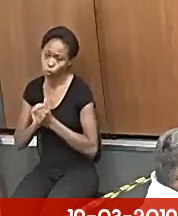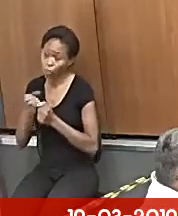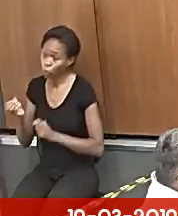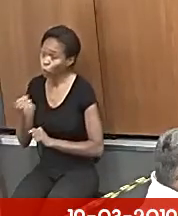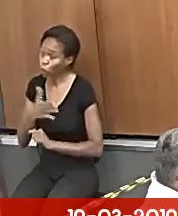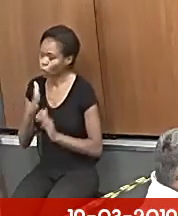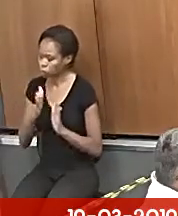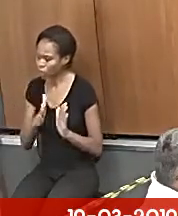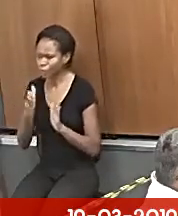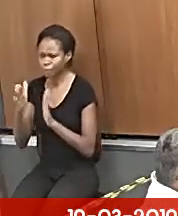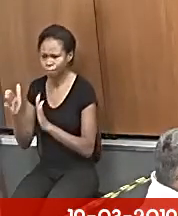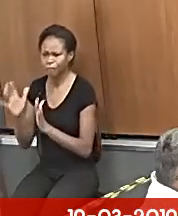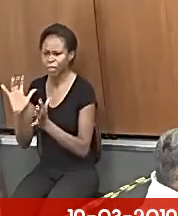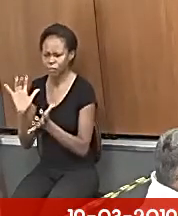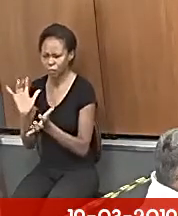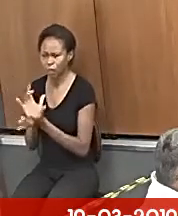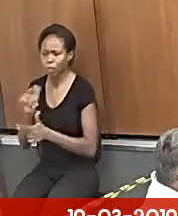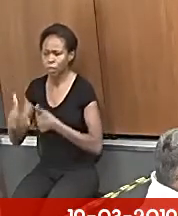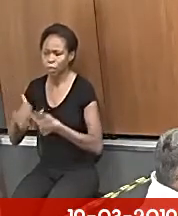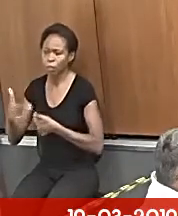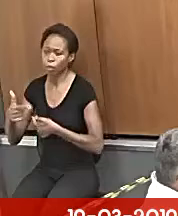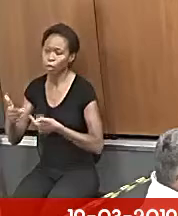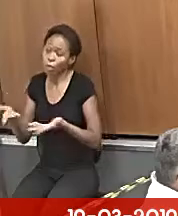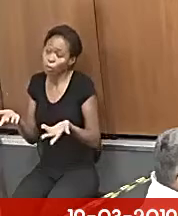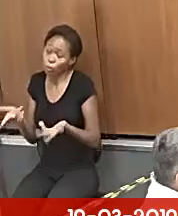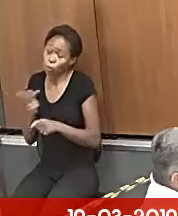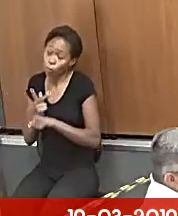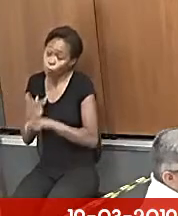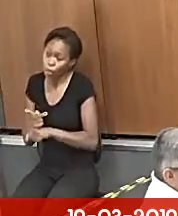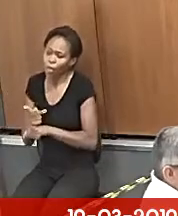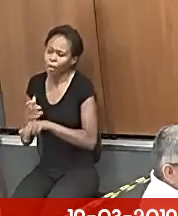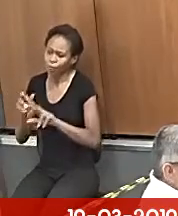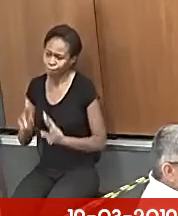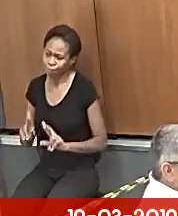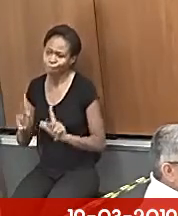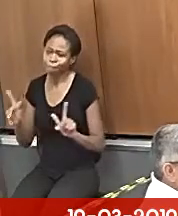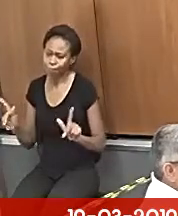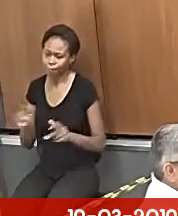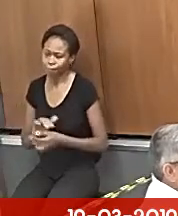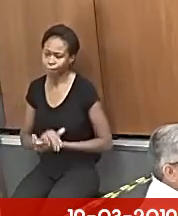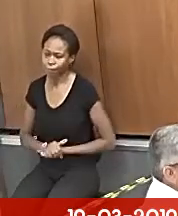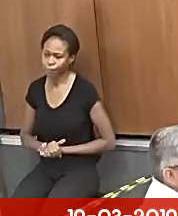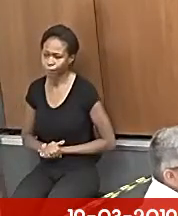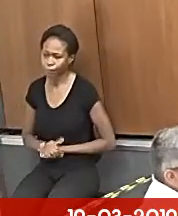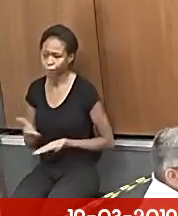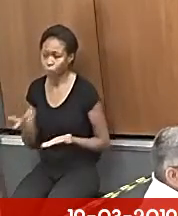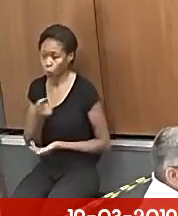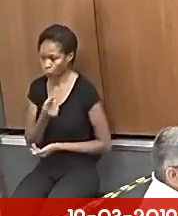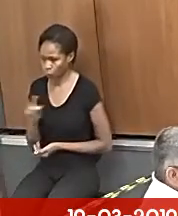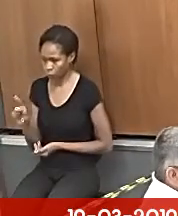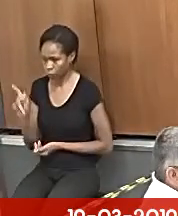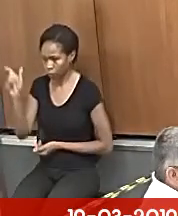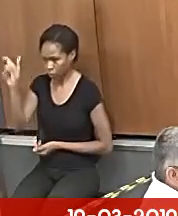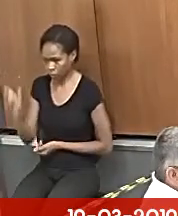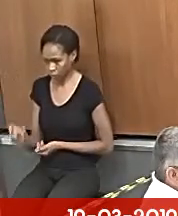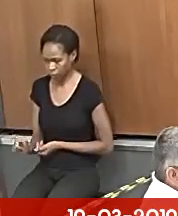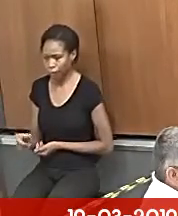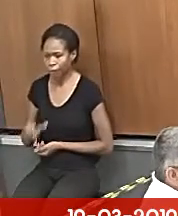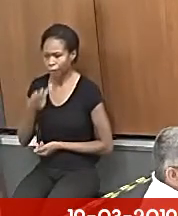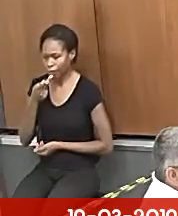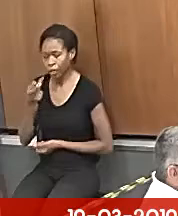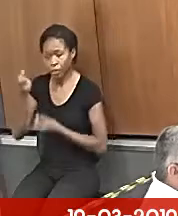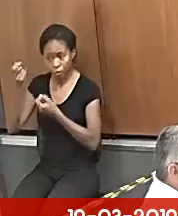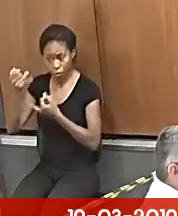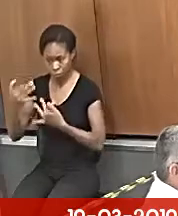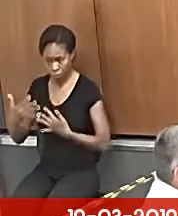realmente buscar algo diferenciado vou passar então pro nosso último membro fará uso da palavra e em seguida